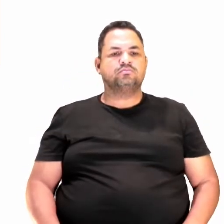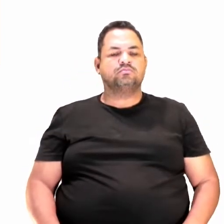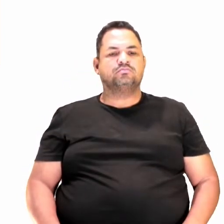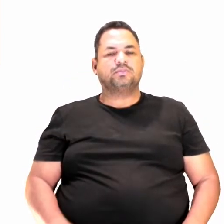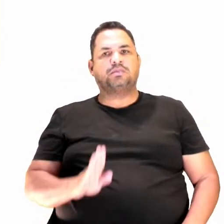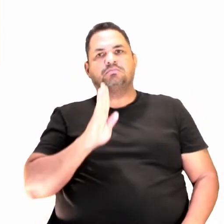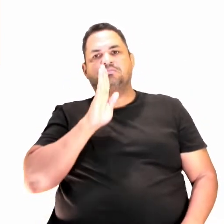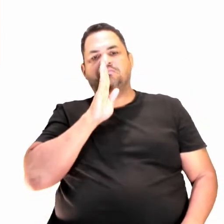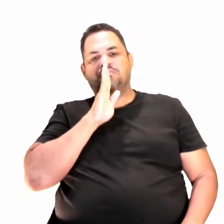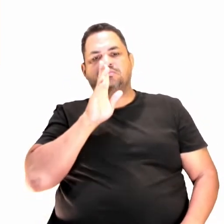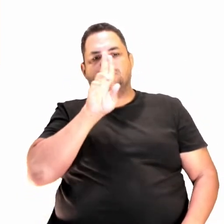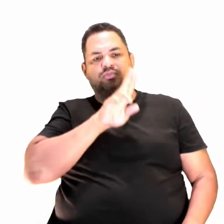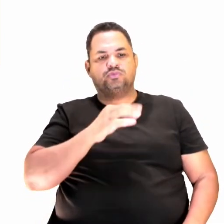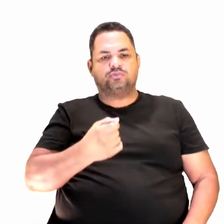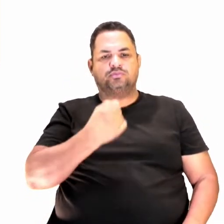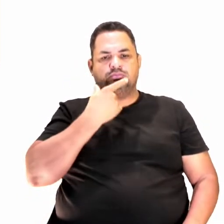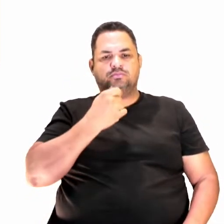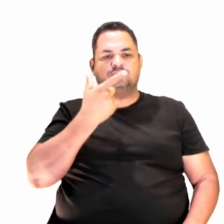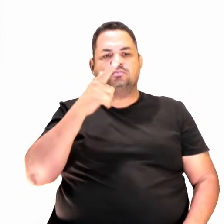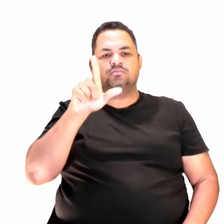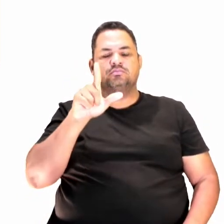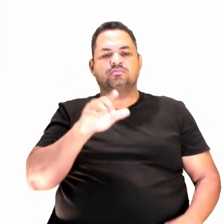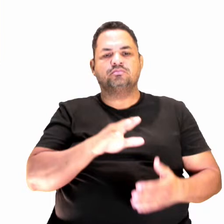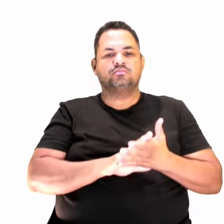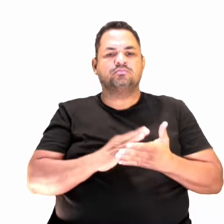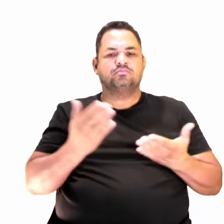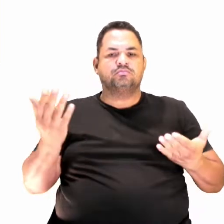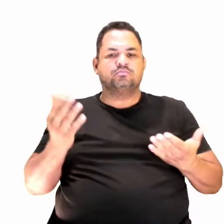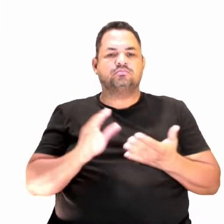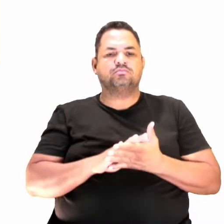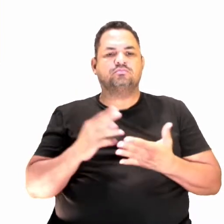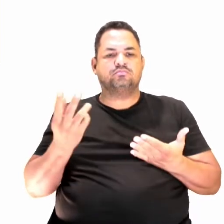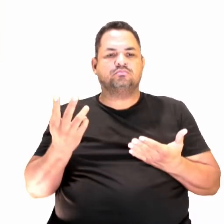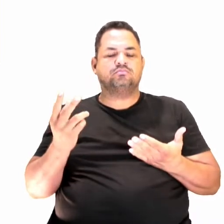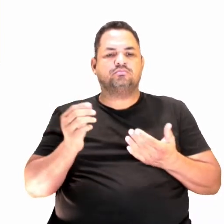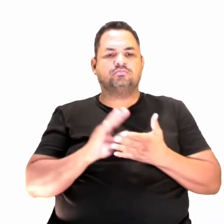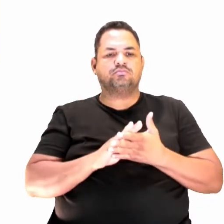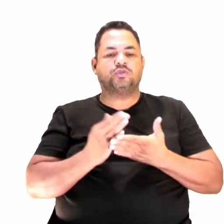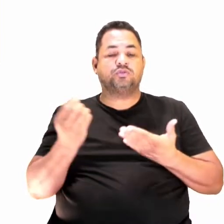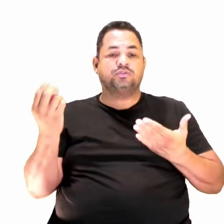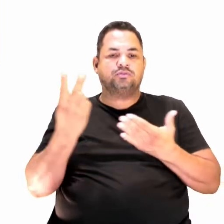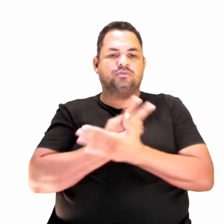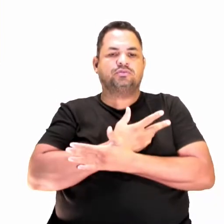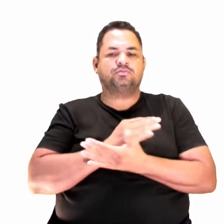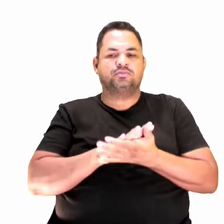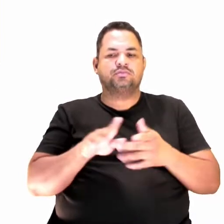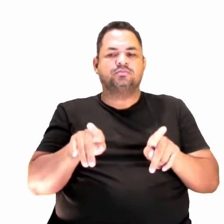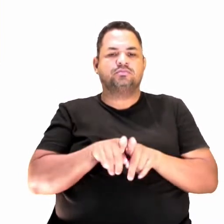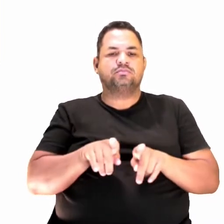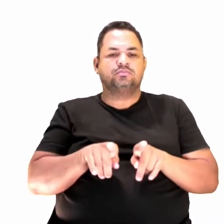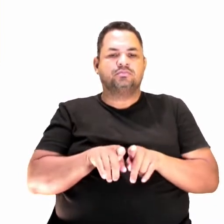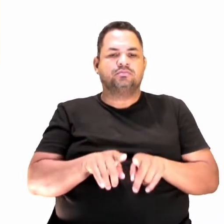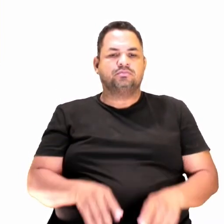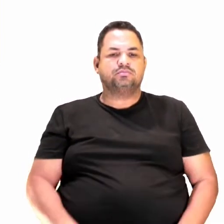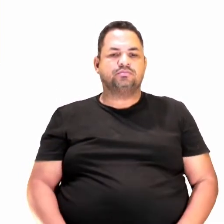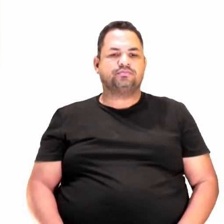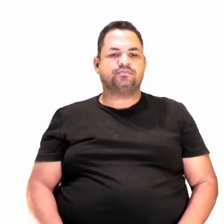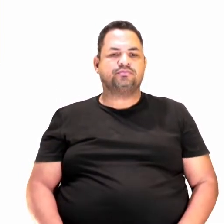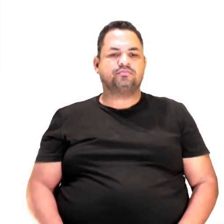inatividade, uso de medicamentos e outras exposures, ou seja, exposições. Additional